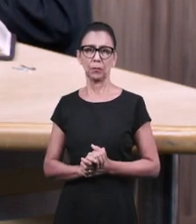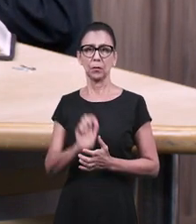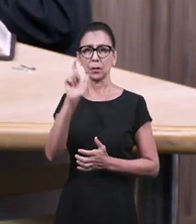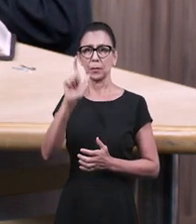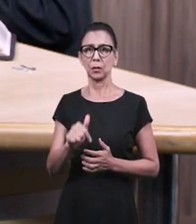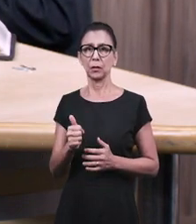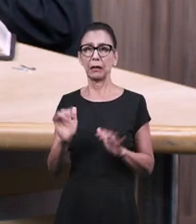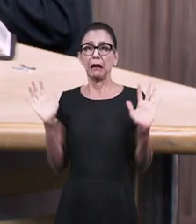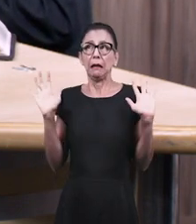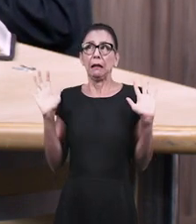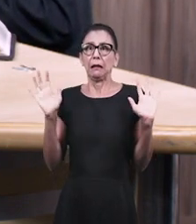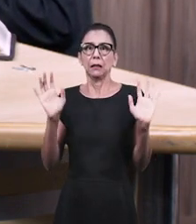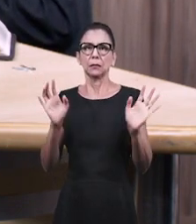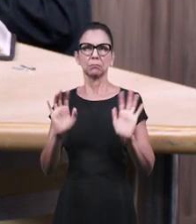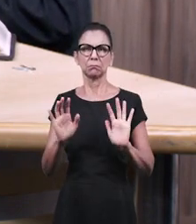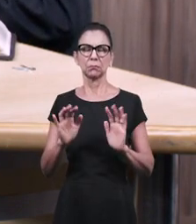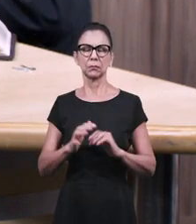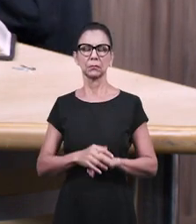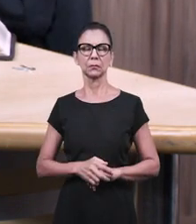aqui,